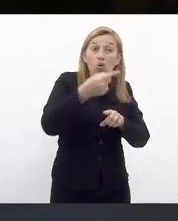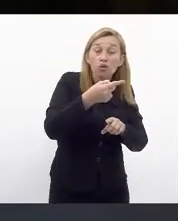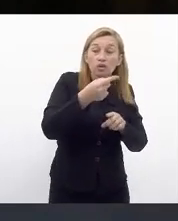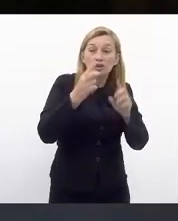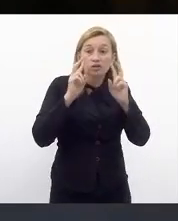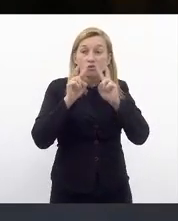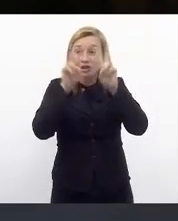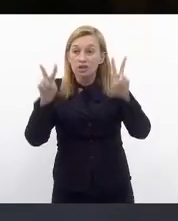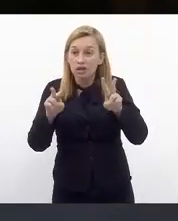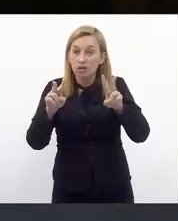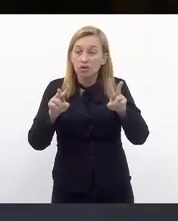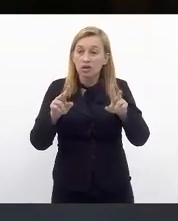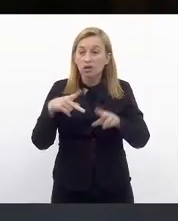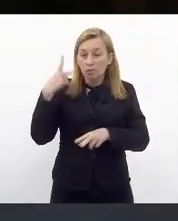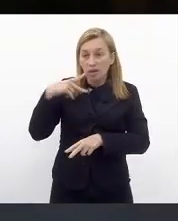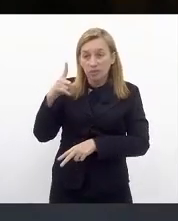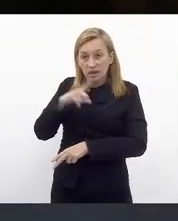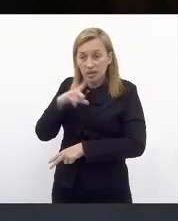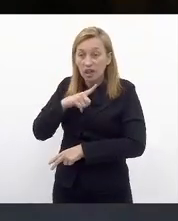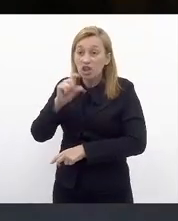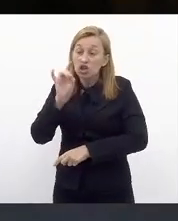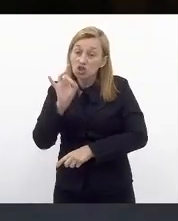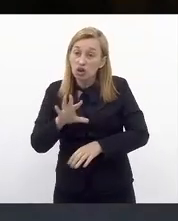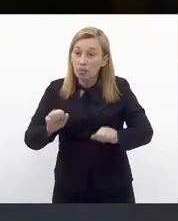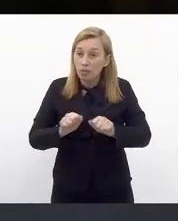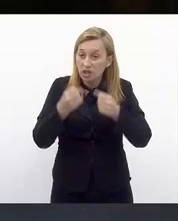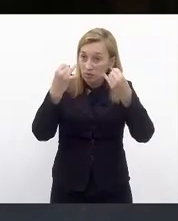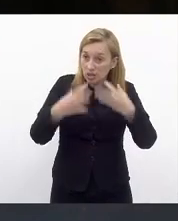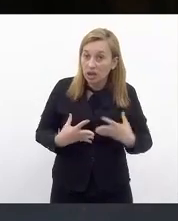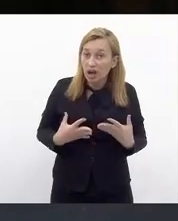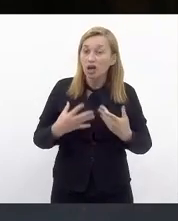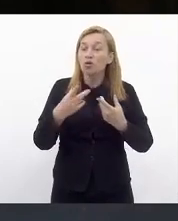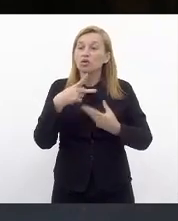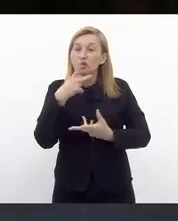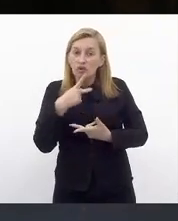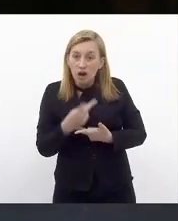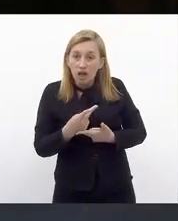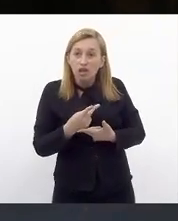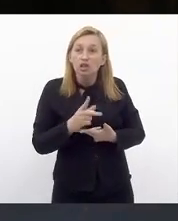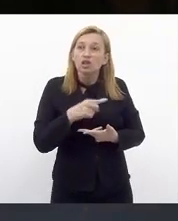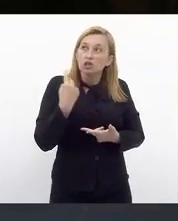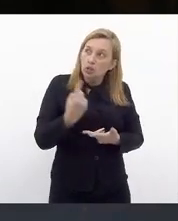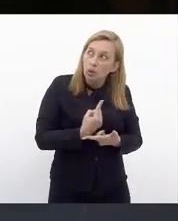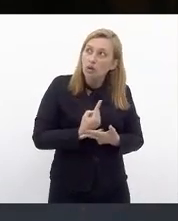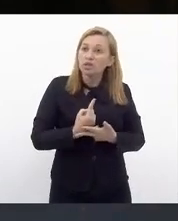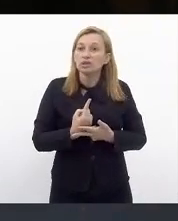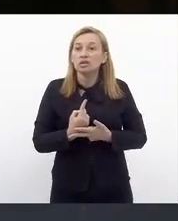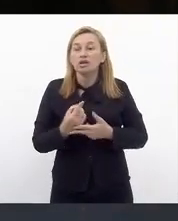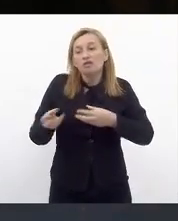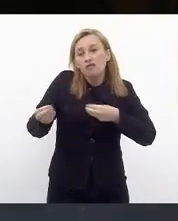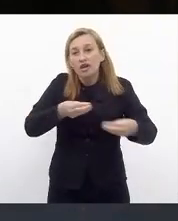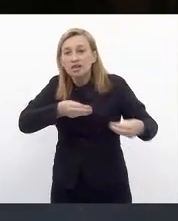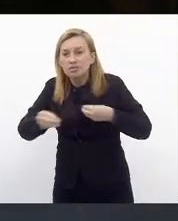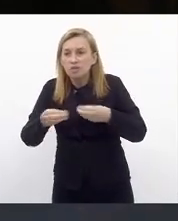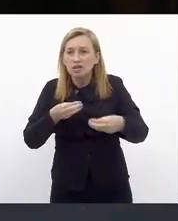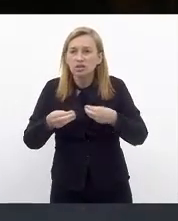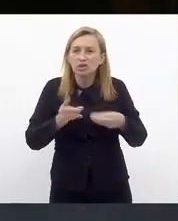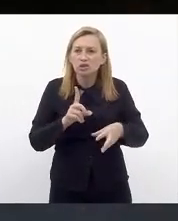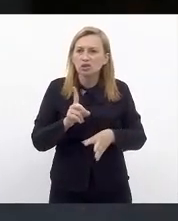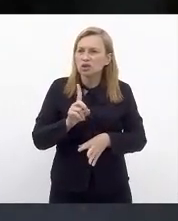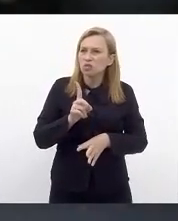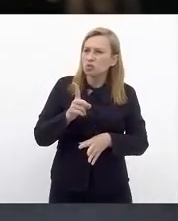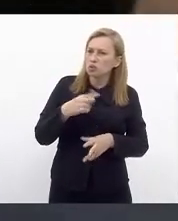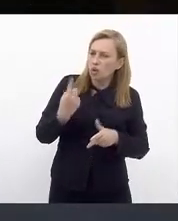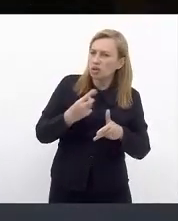Parlamento permite Então é só para esclarecer Porque que a gente quando eu falo de que nós estamos flexibilizando não